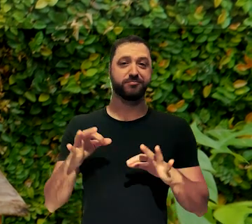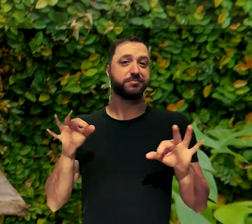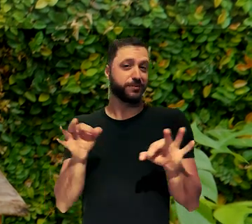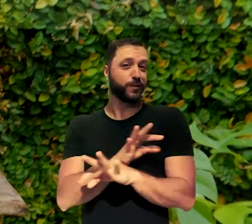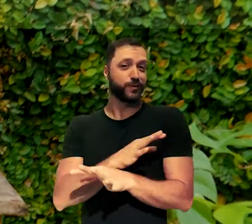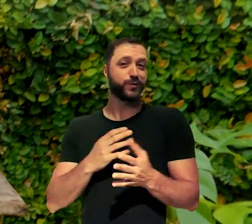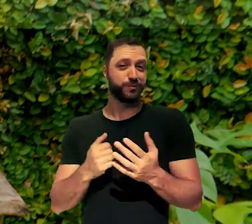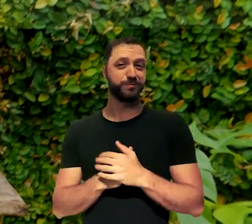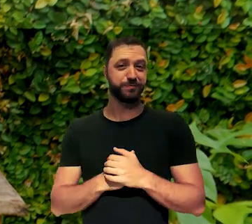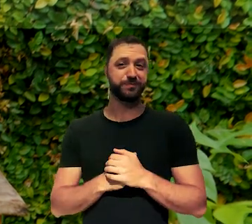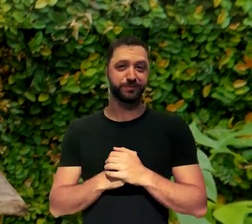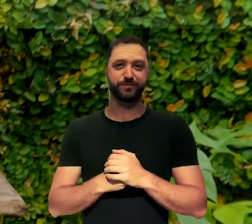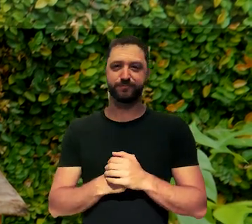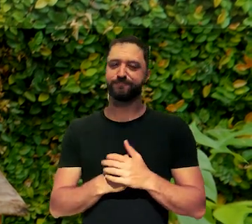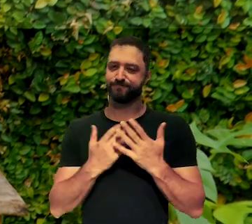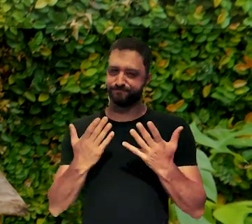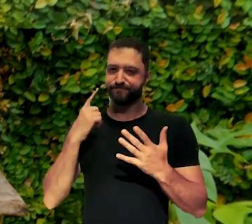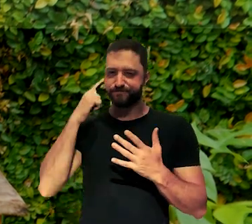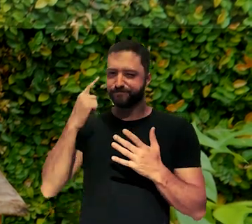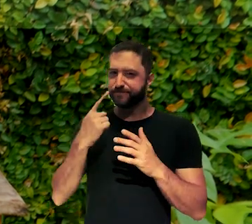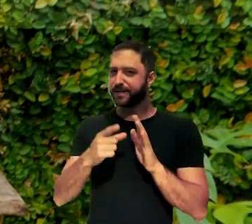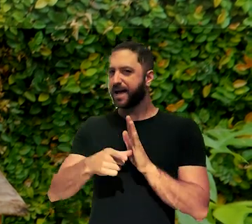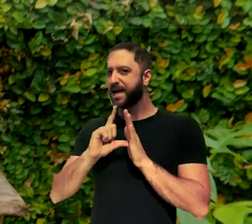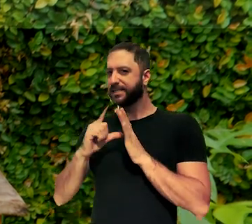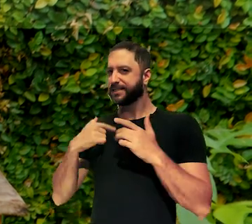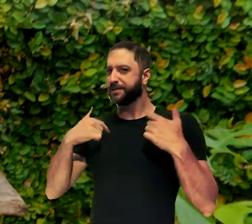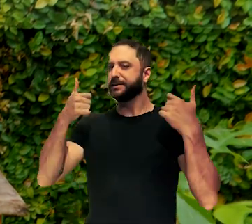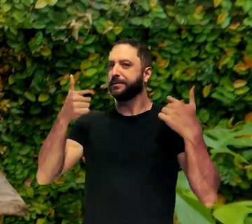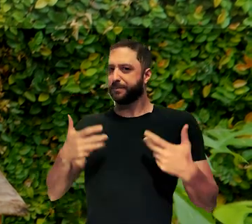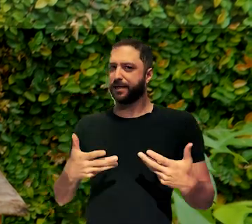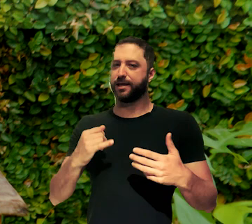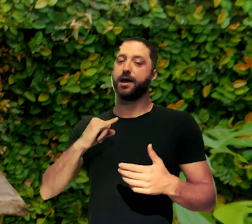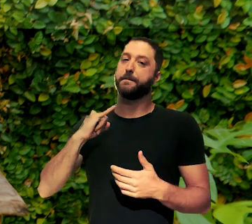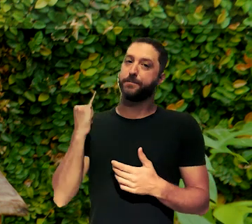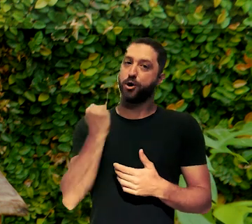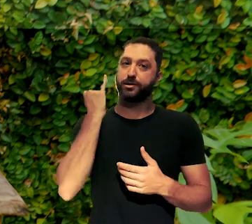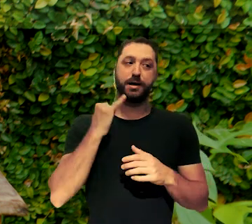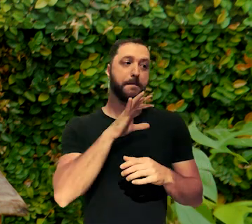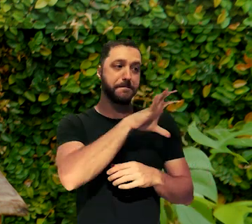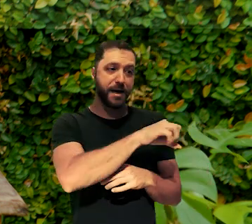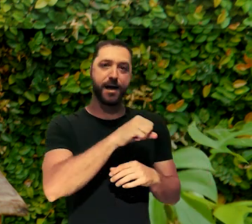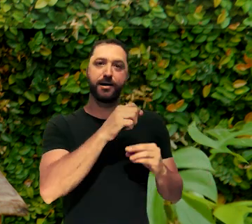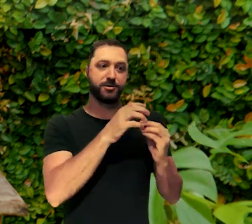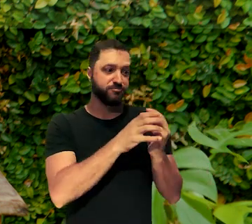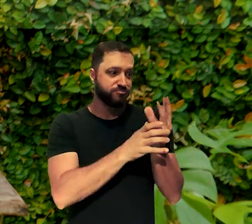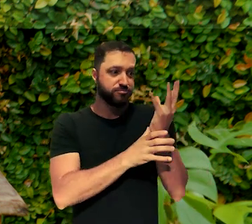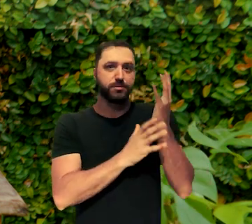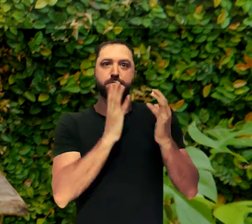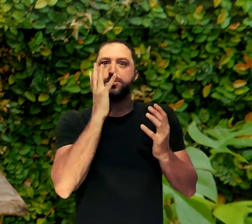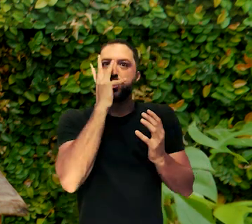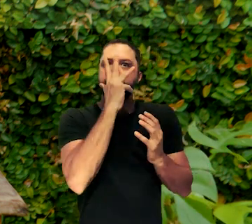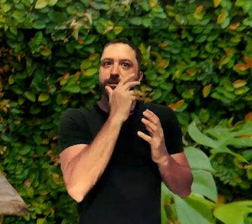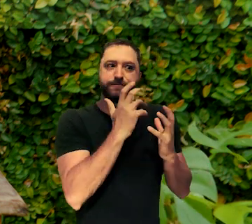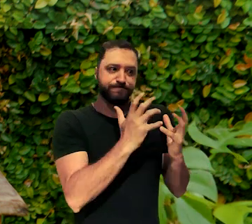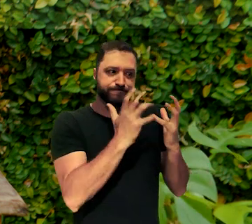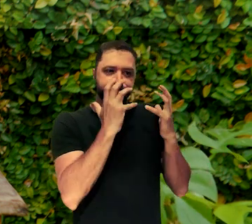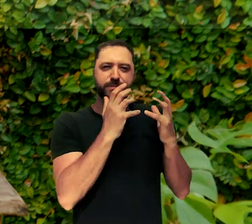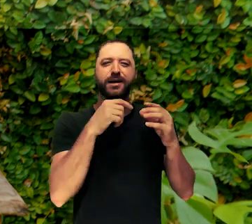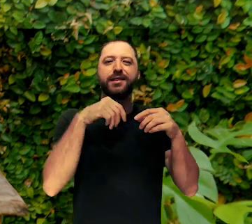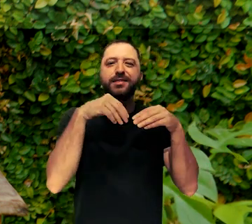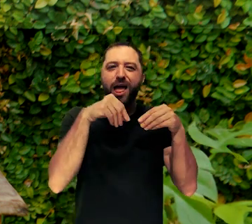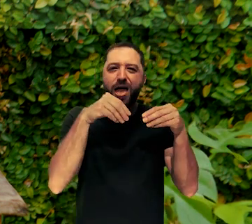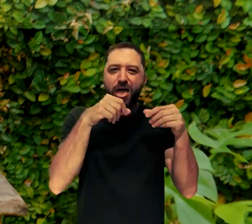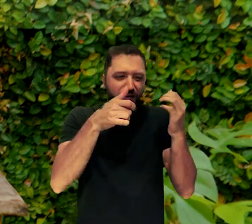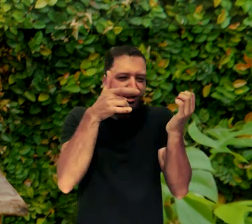Pronto. É importante, como eu falei no começo, pegar uma planta saudável, remover todas